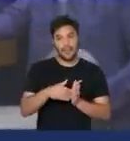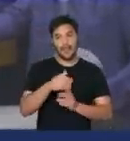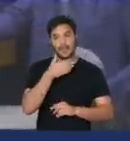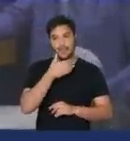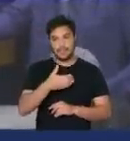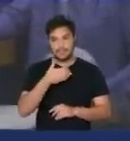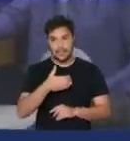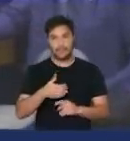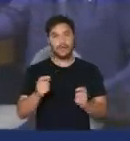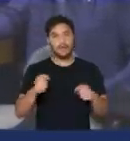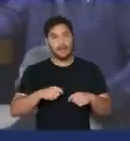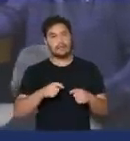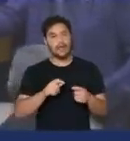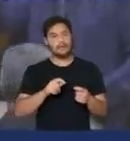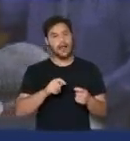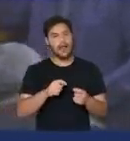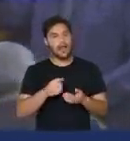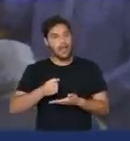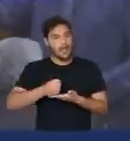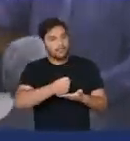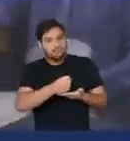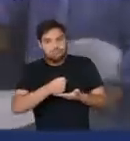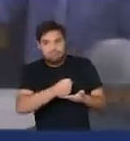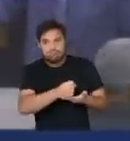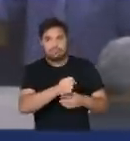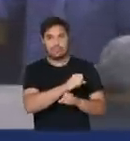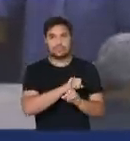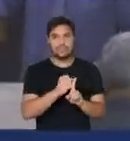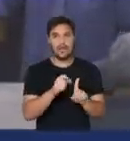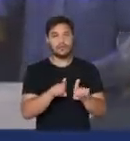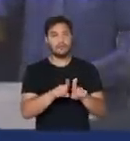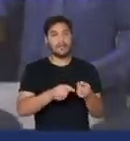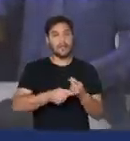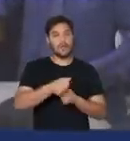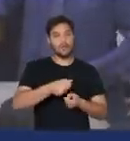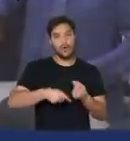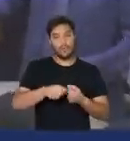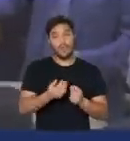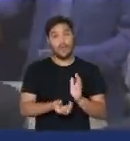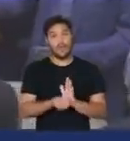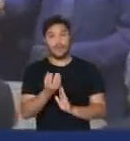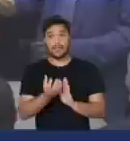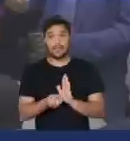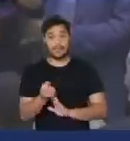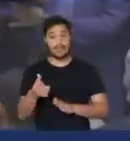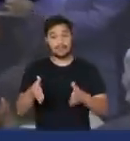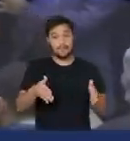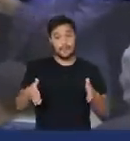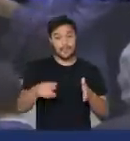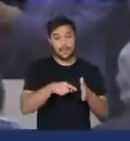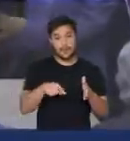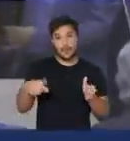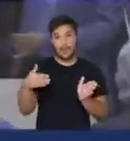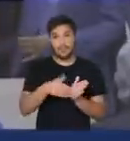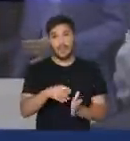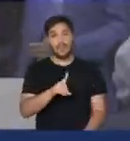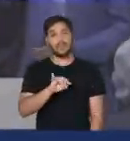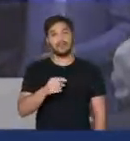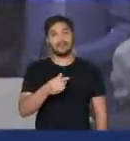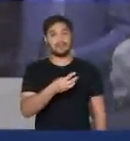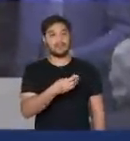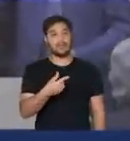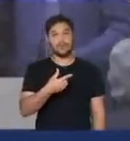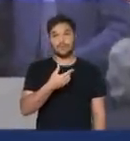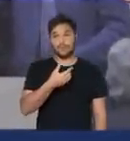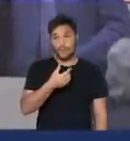ano para viabilizar a ampliação de benefícios sociais e econômicos. Institui esse estado de emergência até o dia 31 de